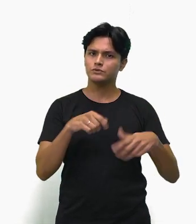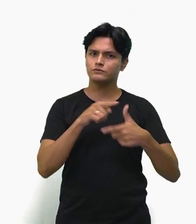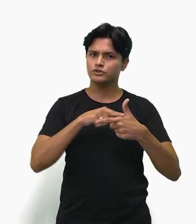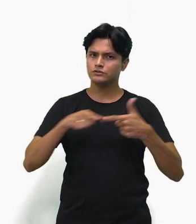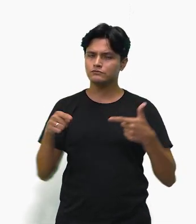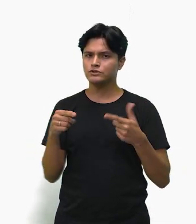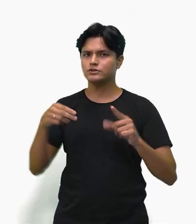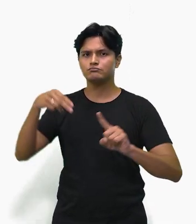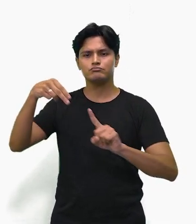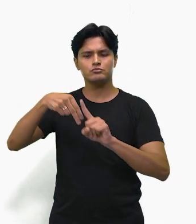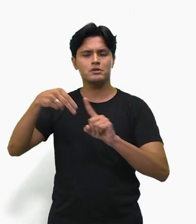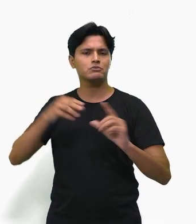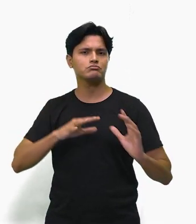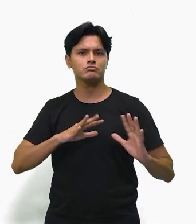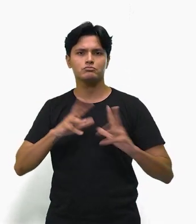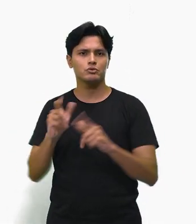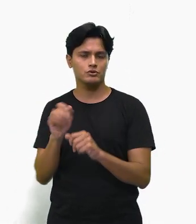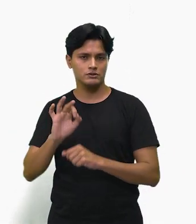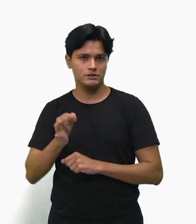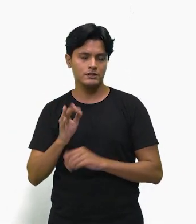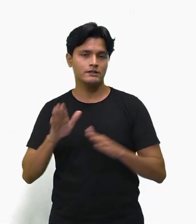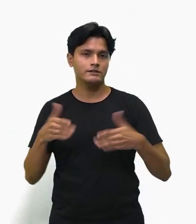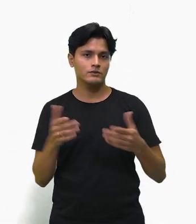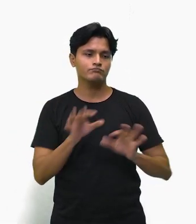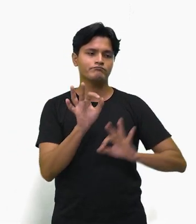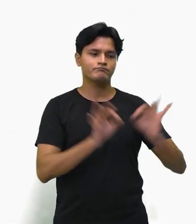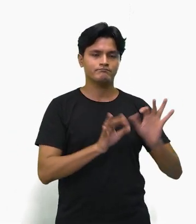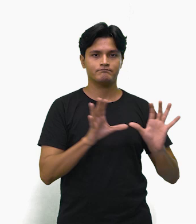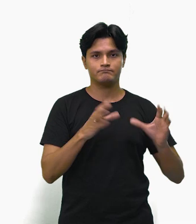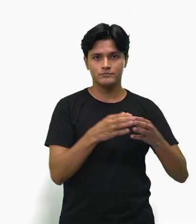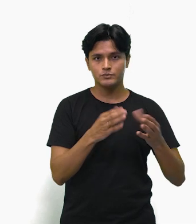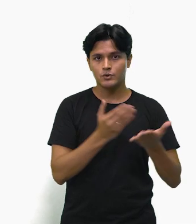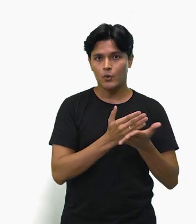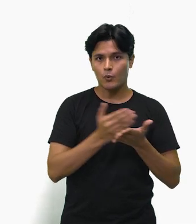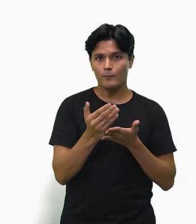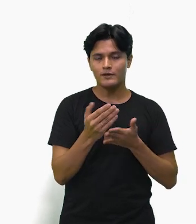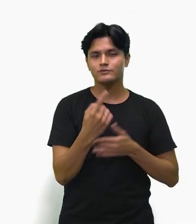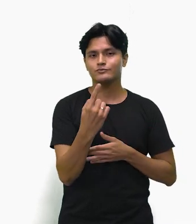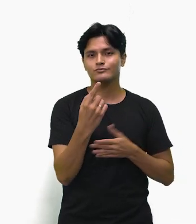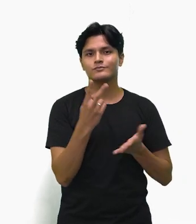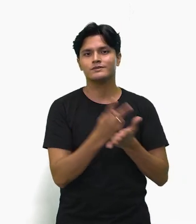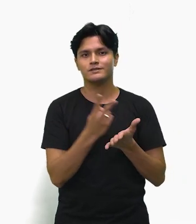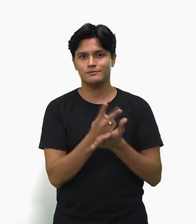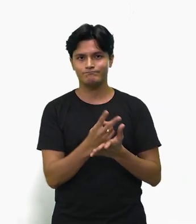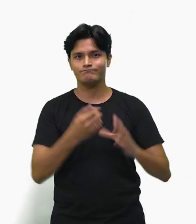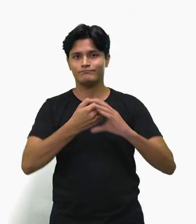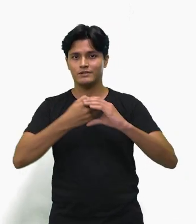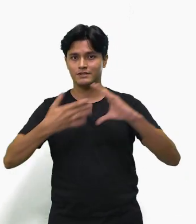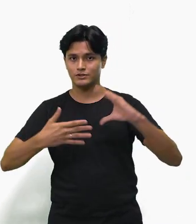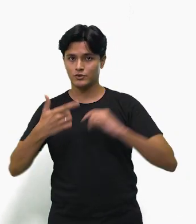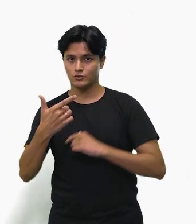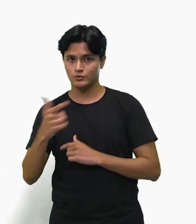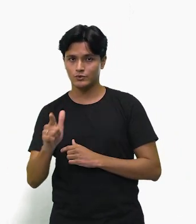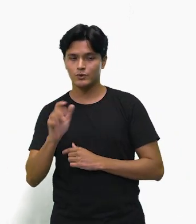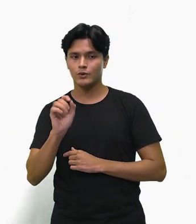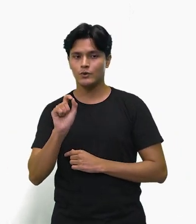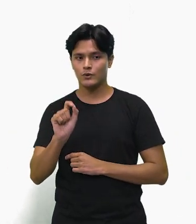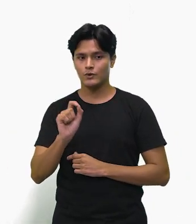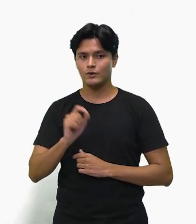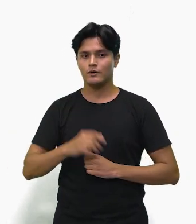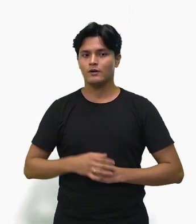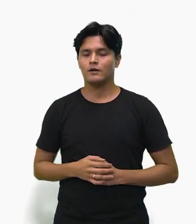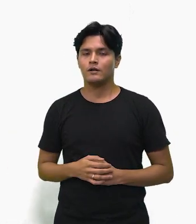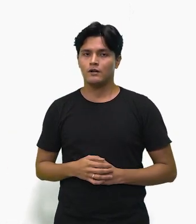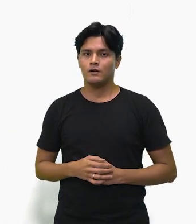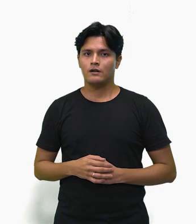natural. Então, quando você for fazer o conjunto, vai começar sempre com 1. A outra característica é que o maior divisor